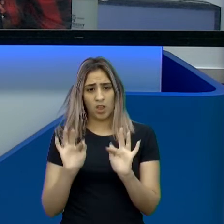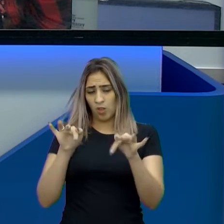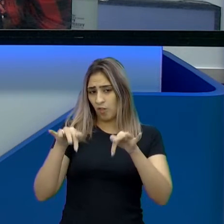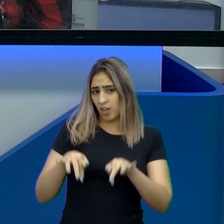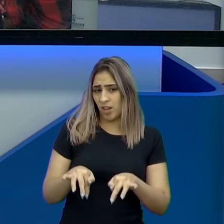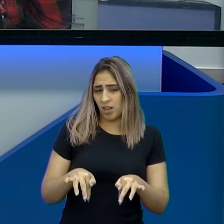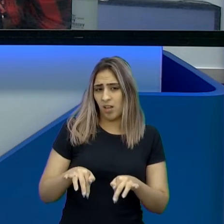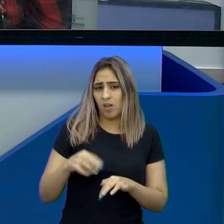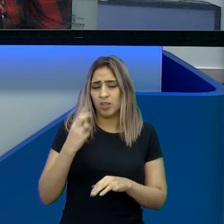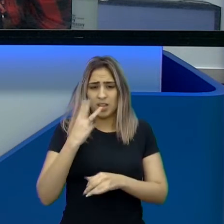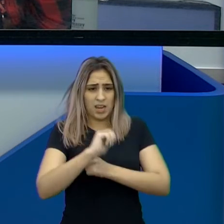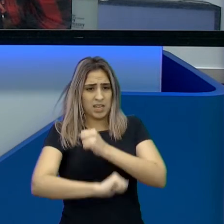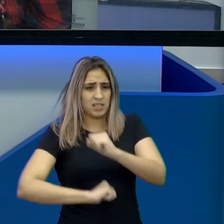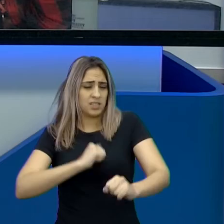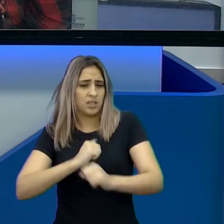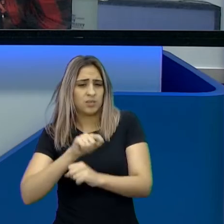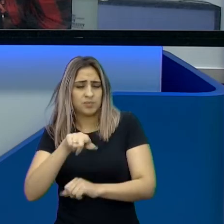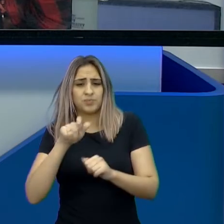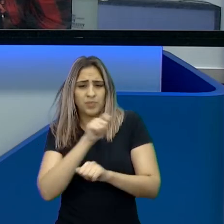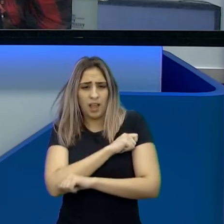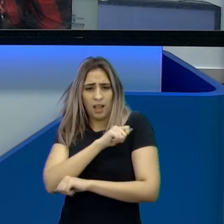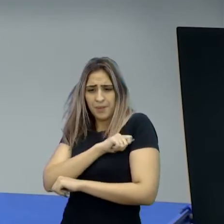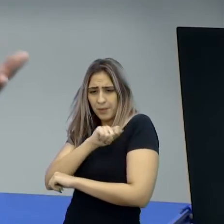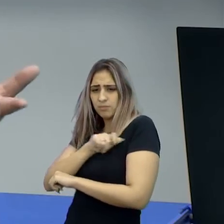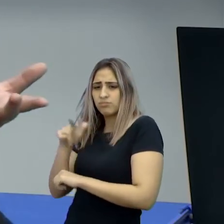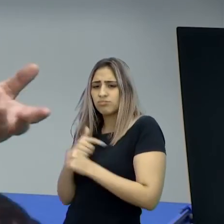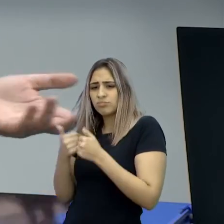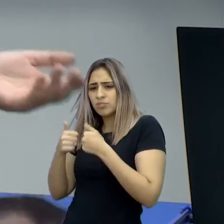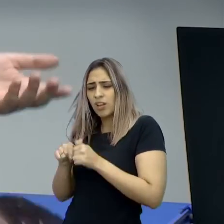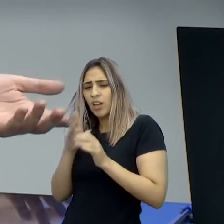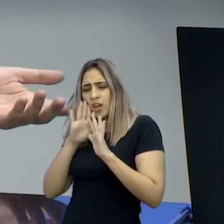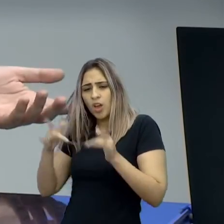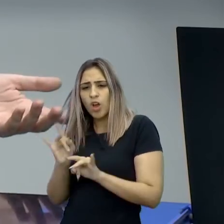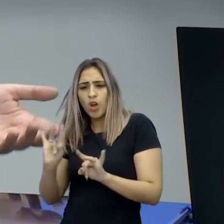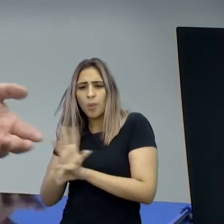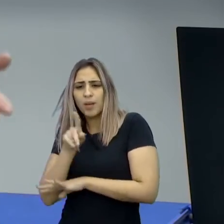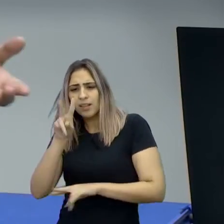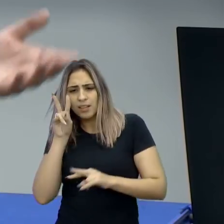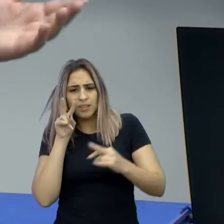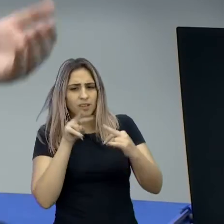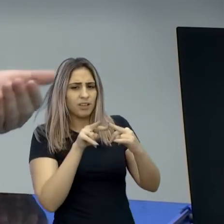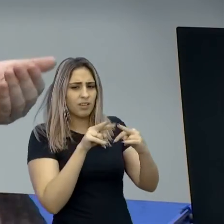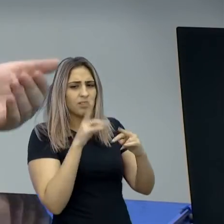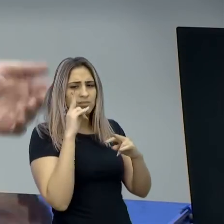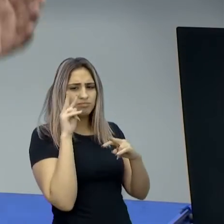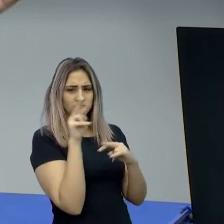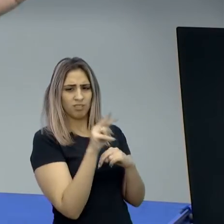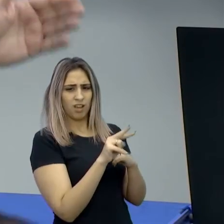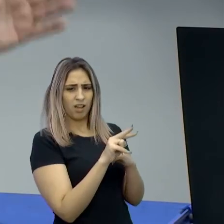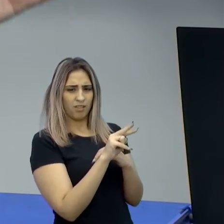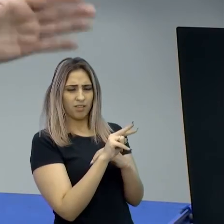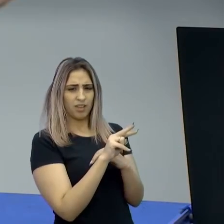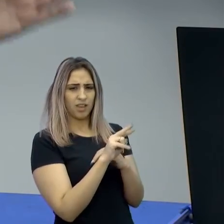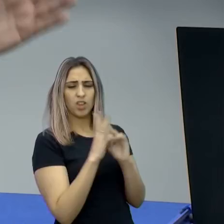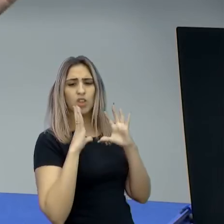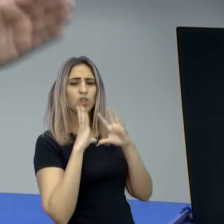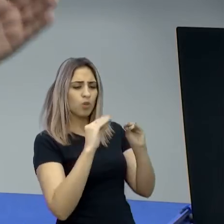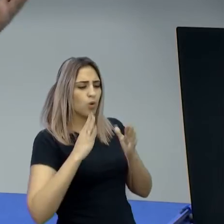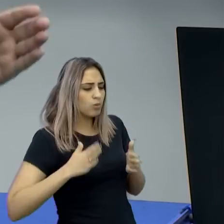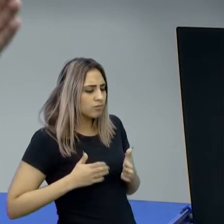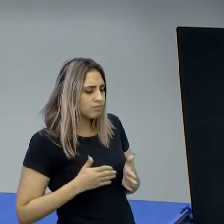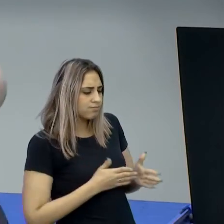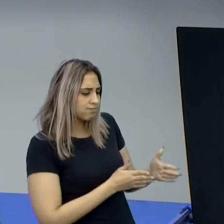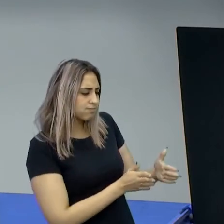né, dos 3 anos, quando o estudante estiver com aquele portfólio ali completo, ele vai olhar e vai enxergar todo o